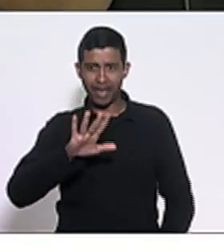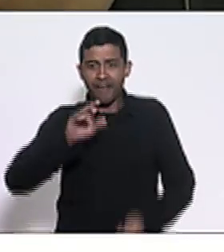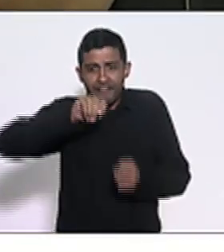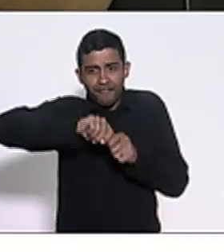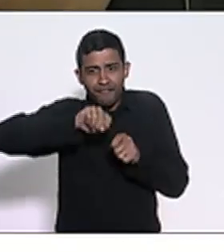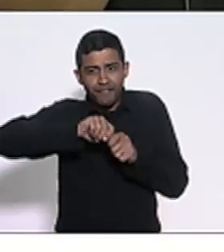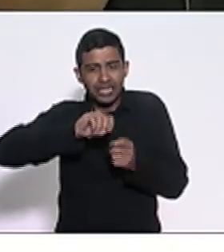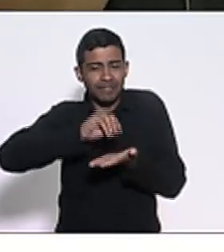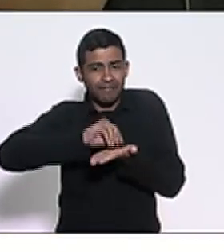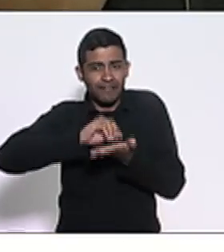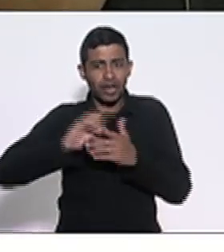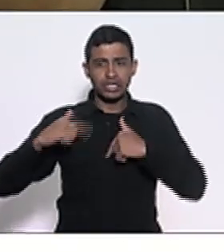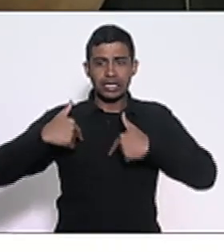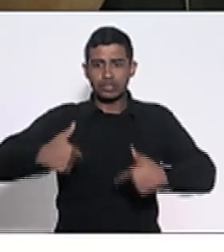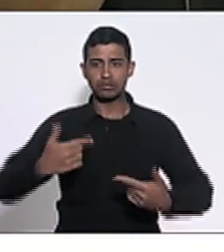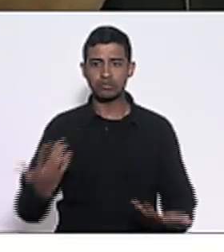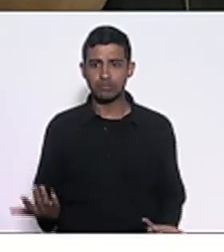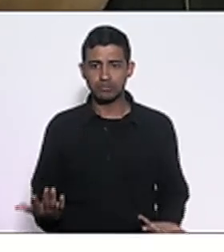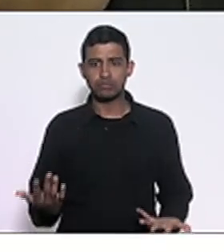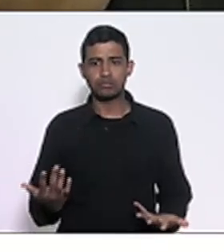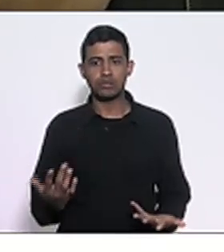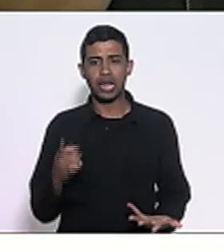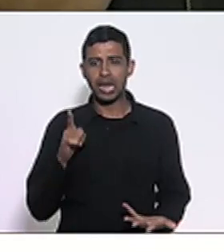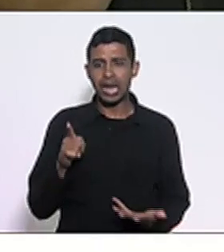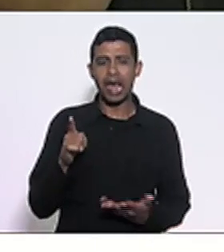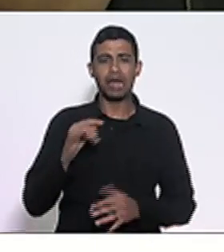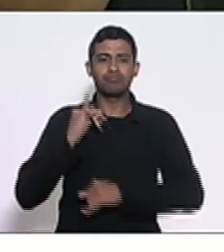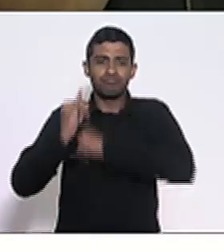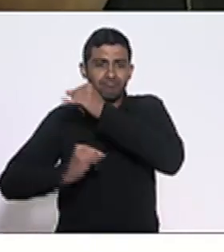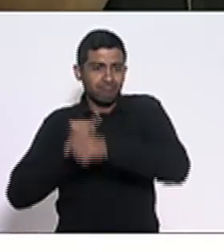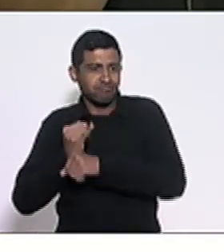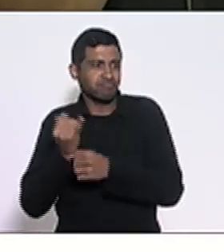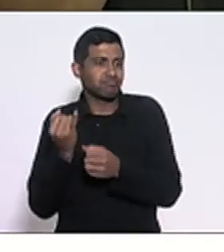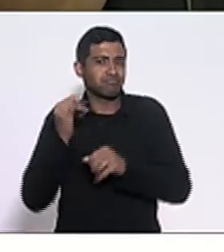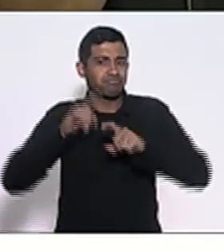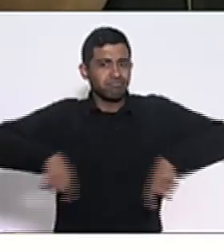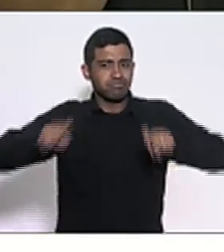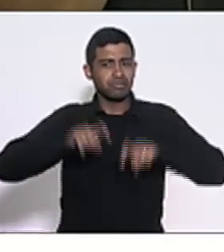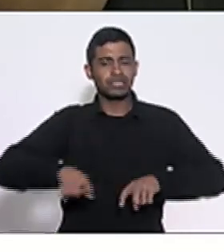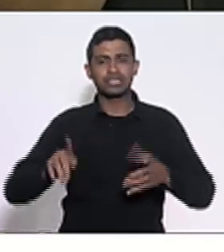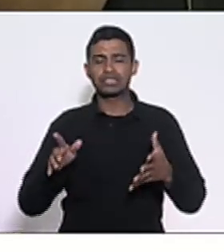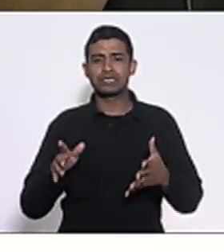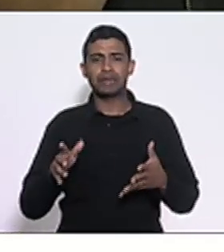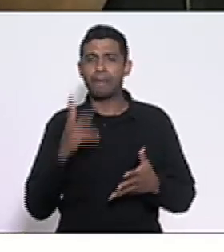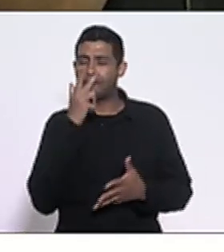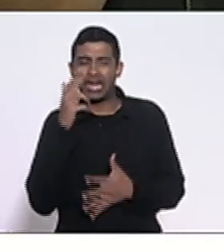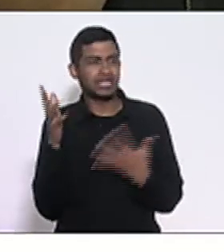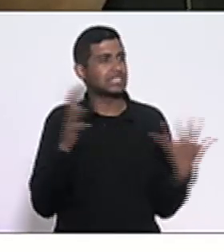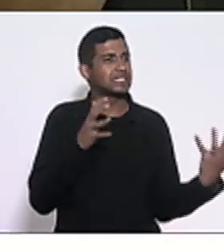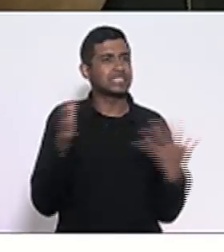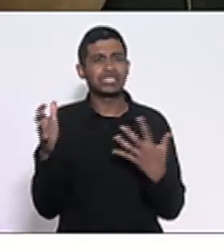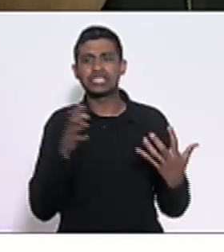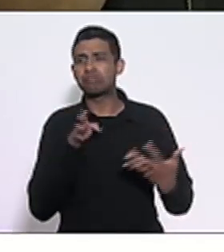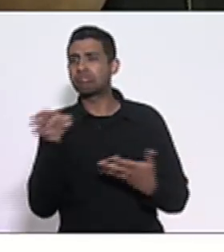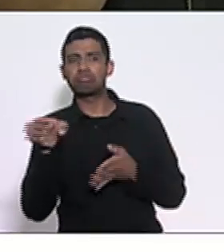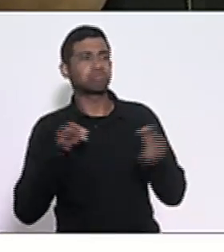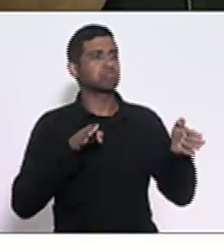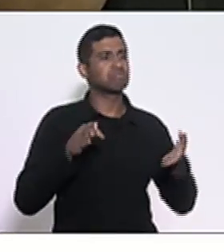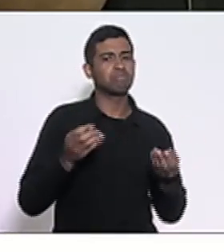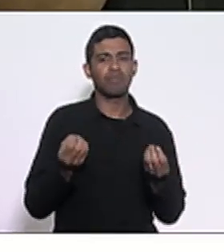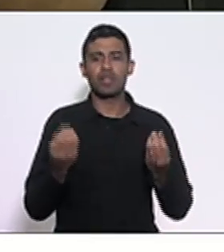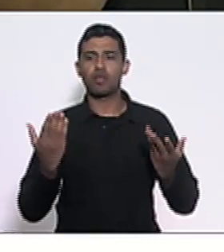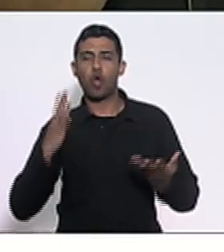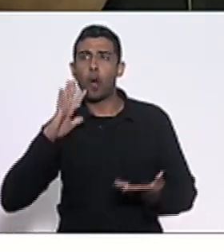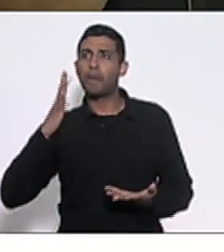o Proderj, a instituição de informática, fica sem direção para impor as soluções,